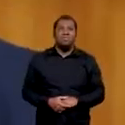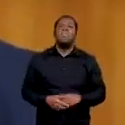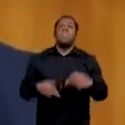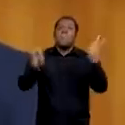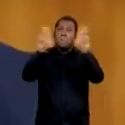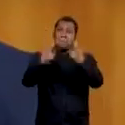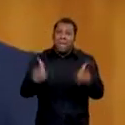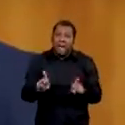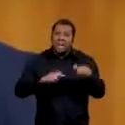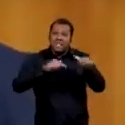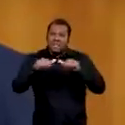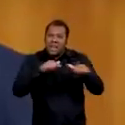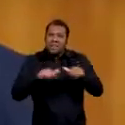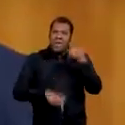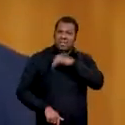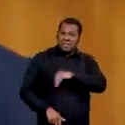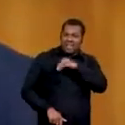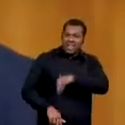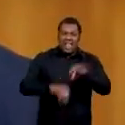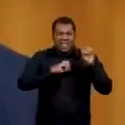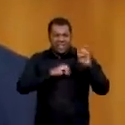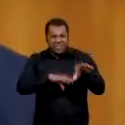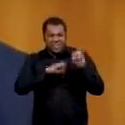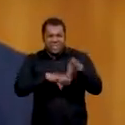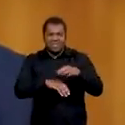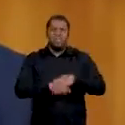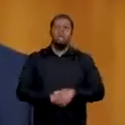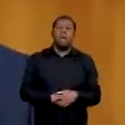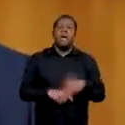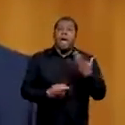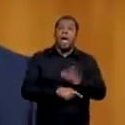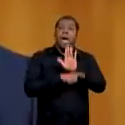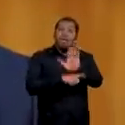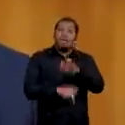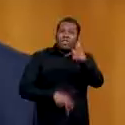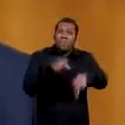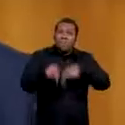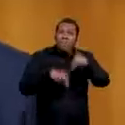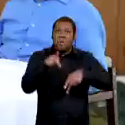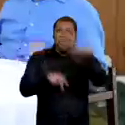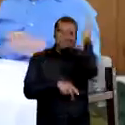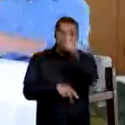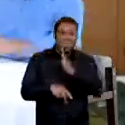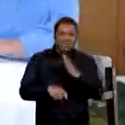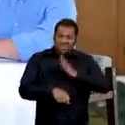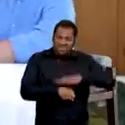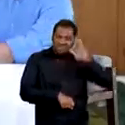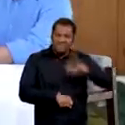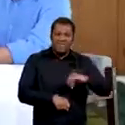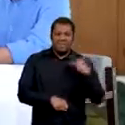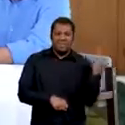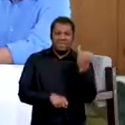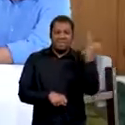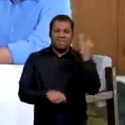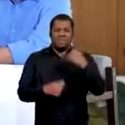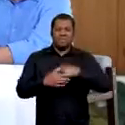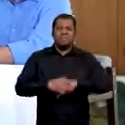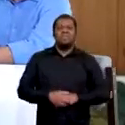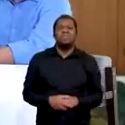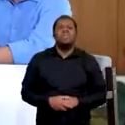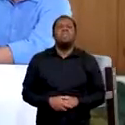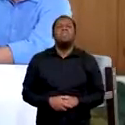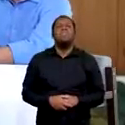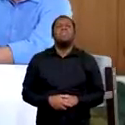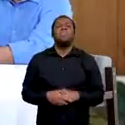emprego, salário e educação é que o povo brasileiro precisa nesse momento. O senhor diria que a